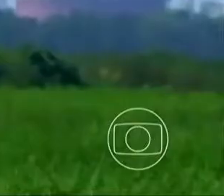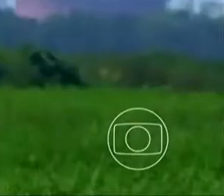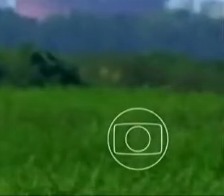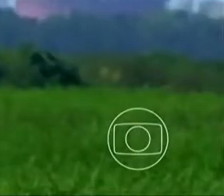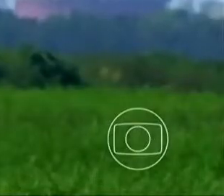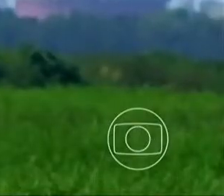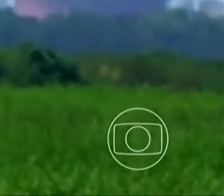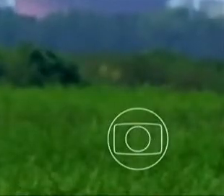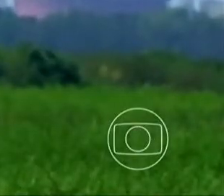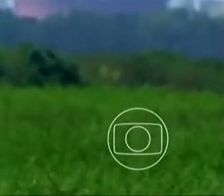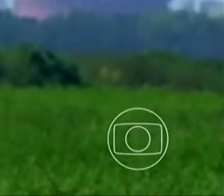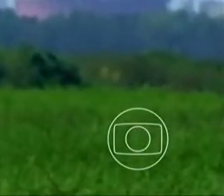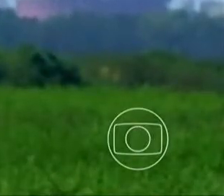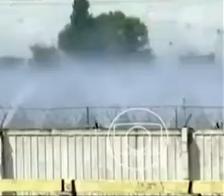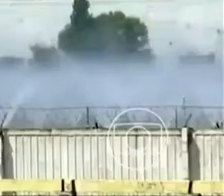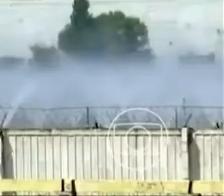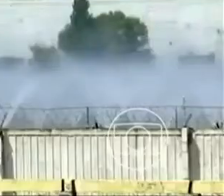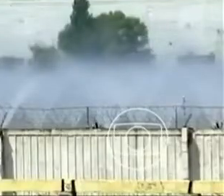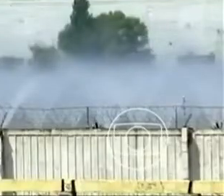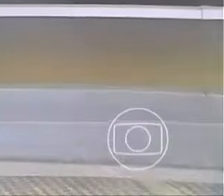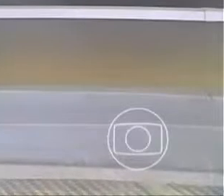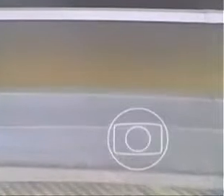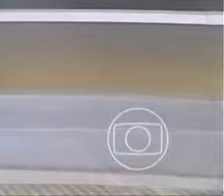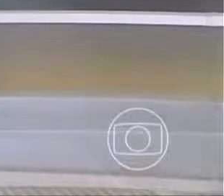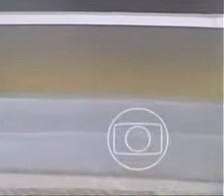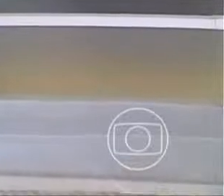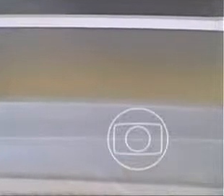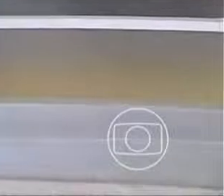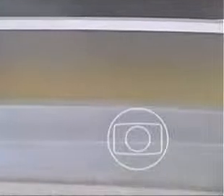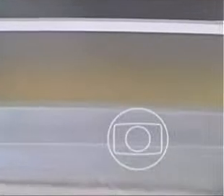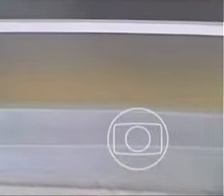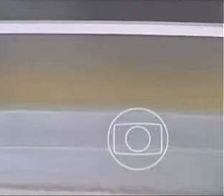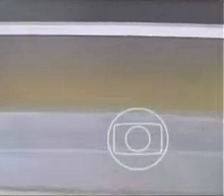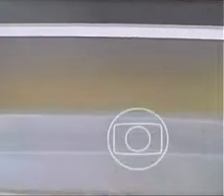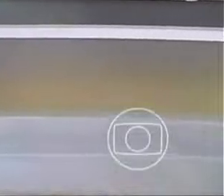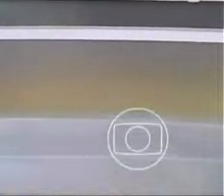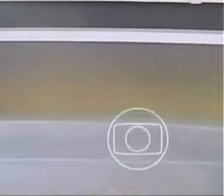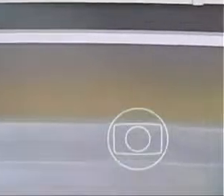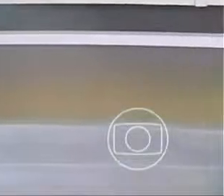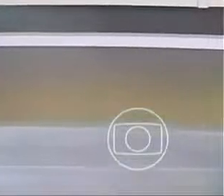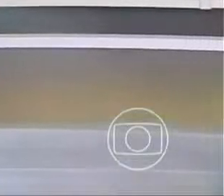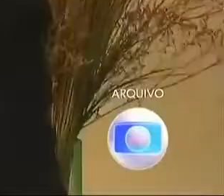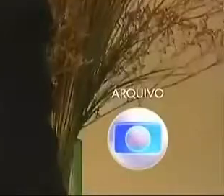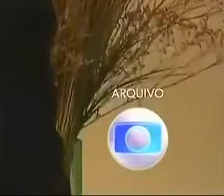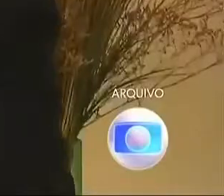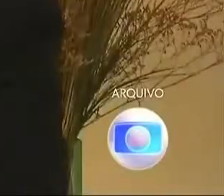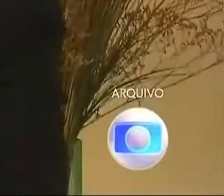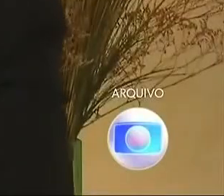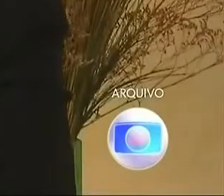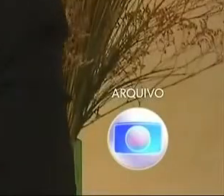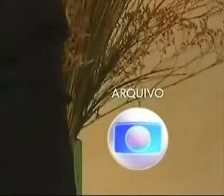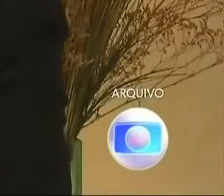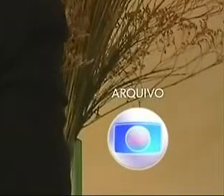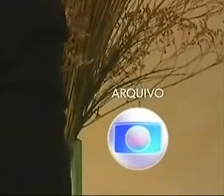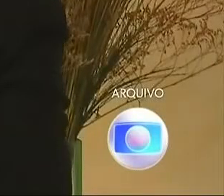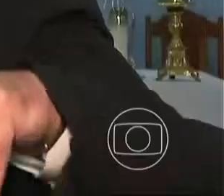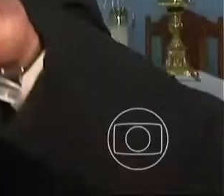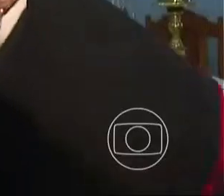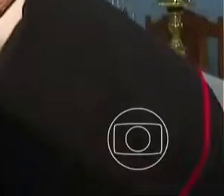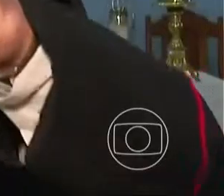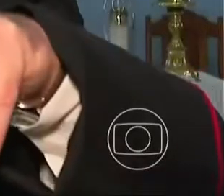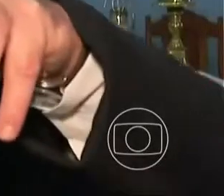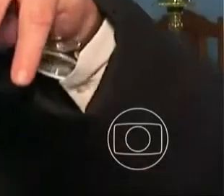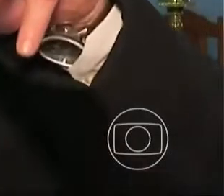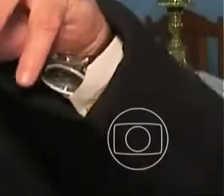vazamento radioativo na usina nuclear de Zaporídia. O Papa Francisco dá posse a 20 novos cardeais. Entre eles estão os arcebispos